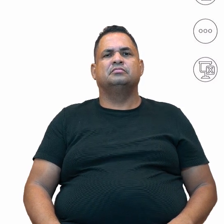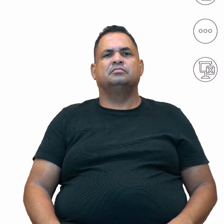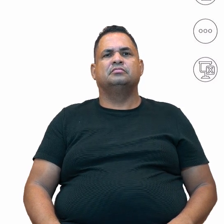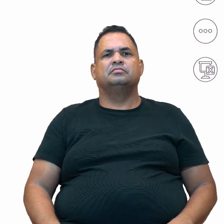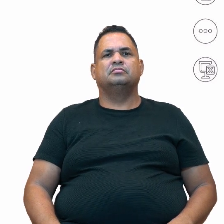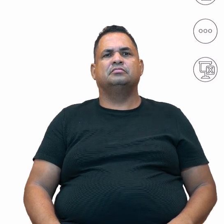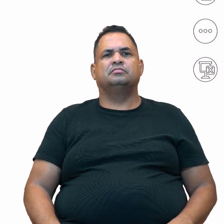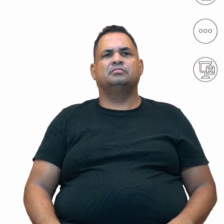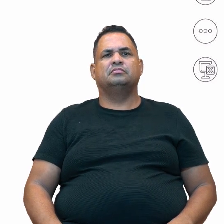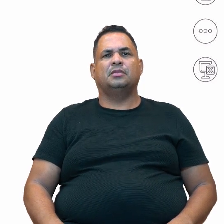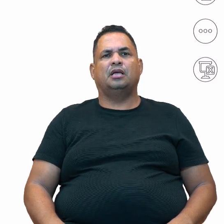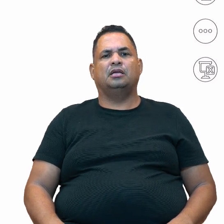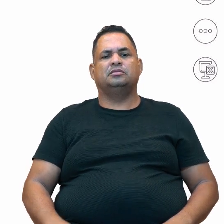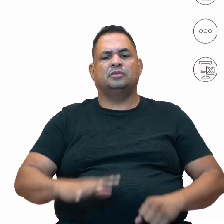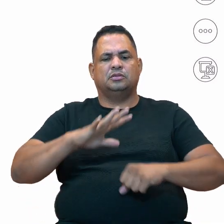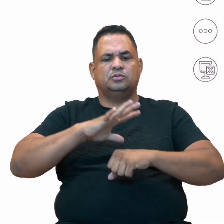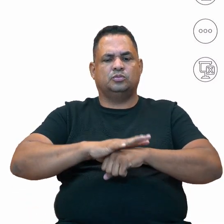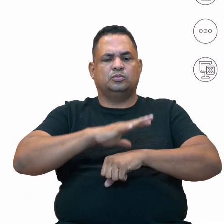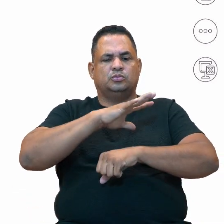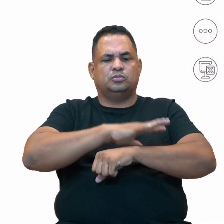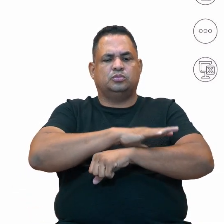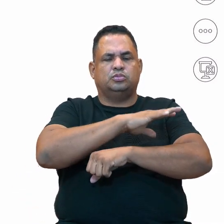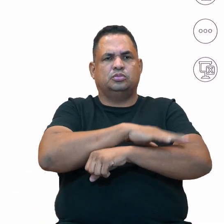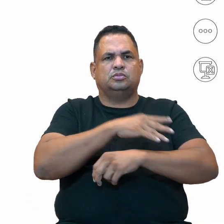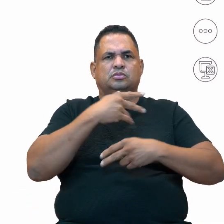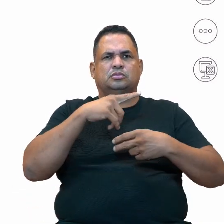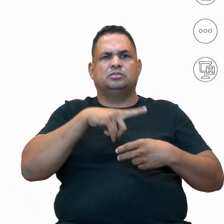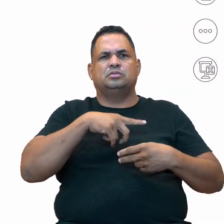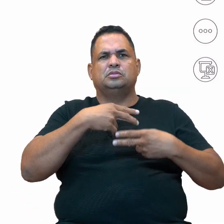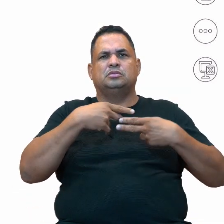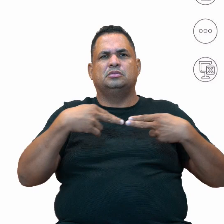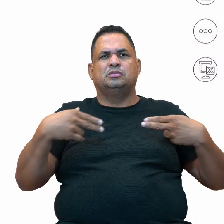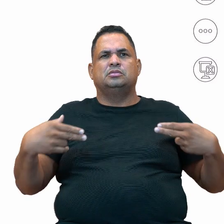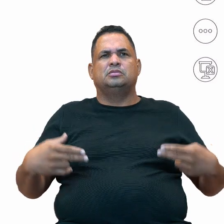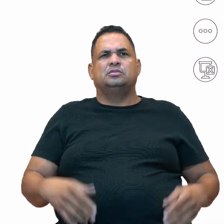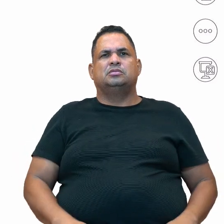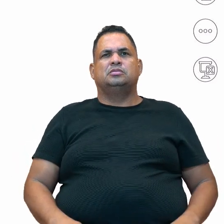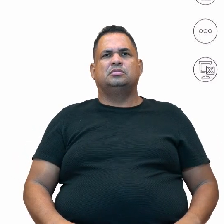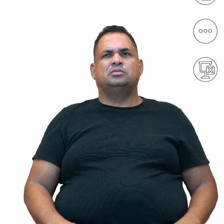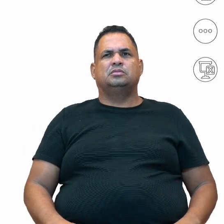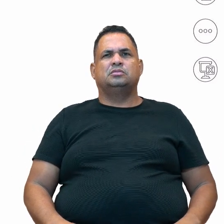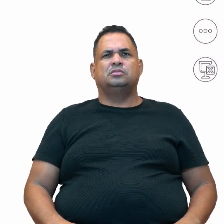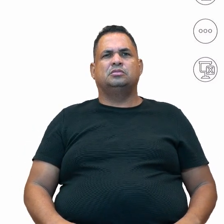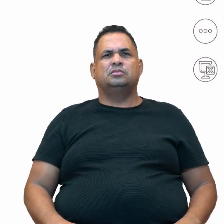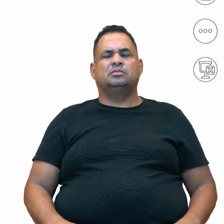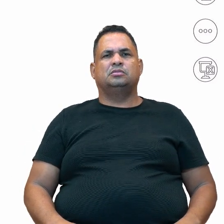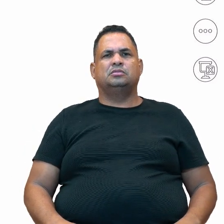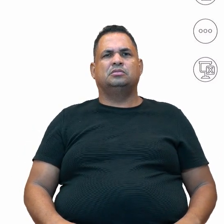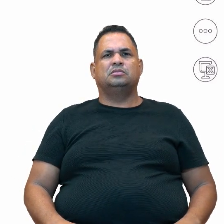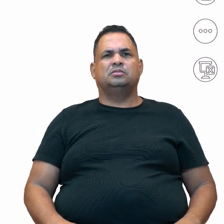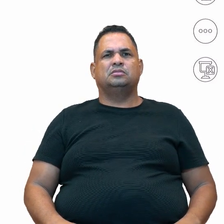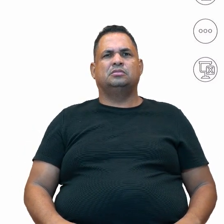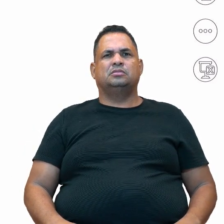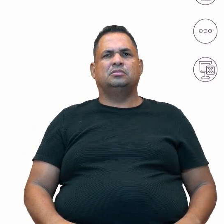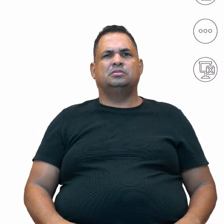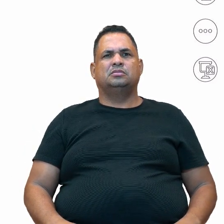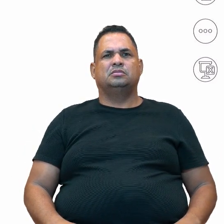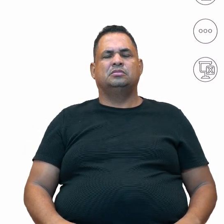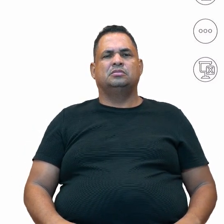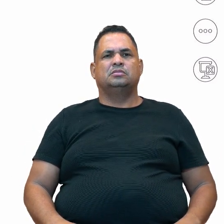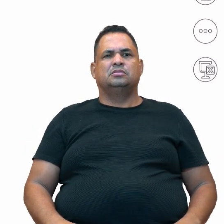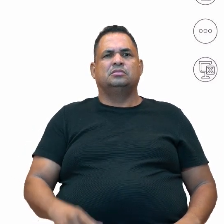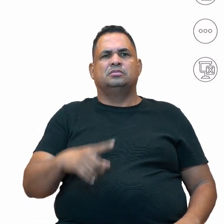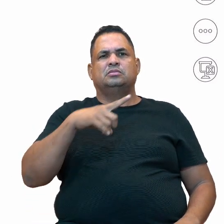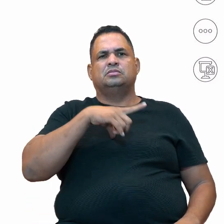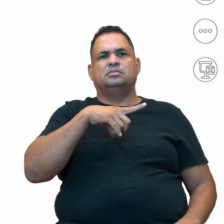dos anfíbios, a gente tem a parte que... Deixa eu ver se a outra... Ah, não. Então, deixa eu nessa aqui mesmo. Então, você tem aqui,